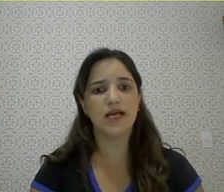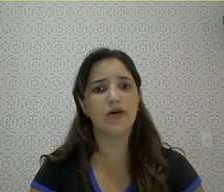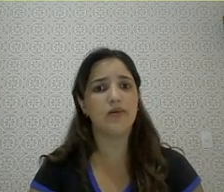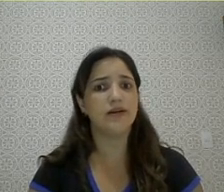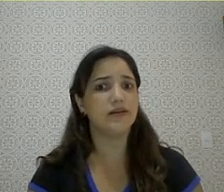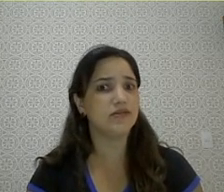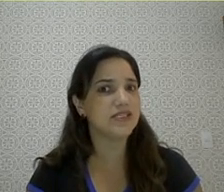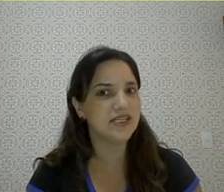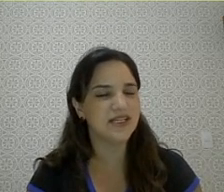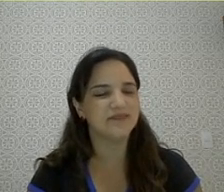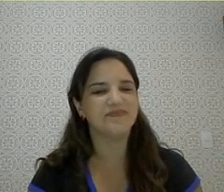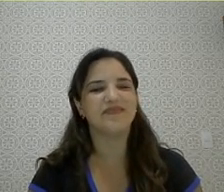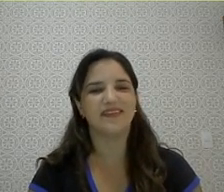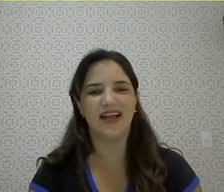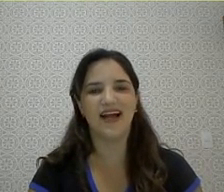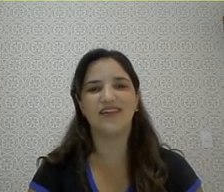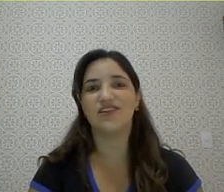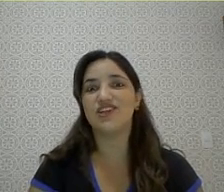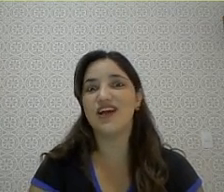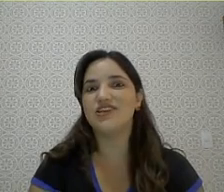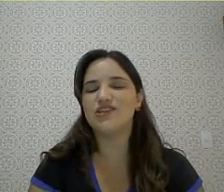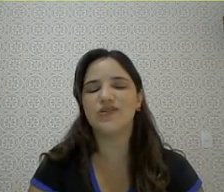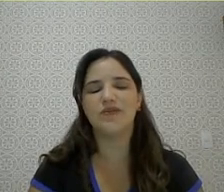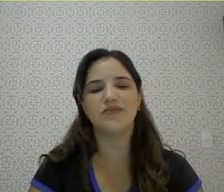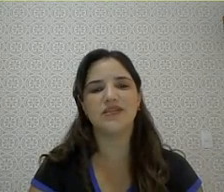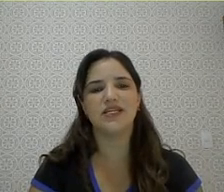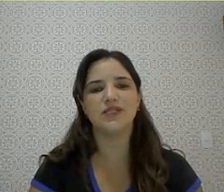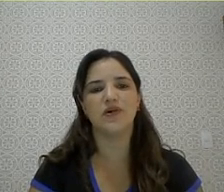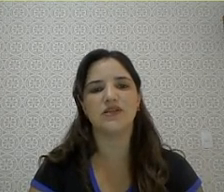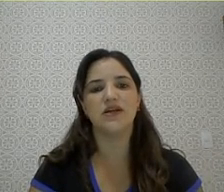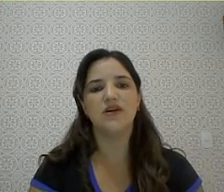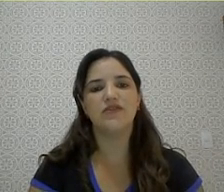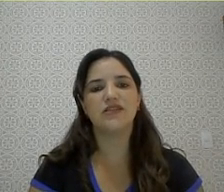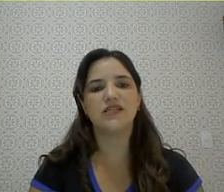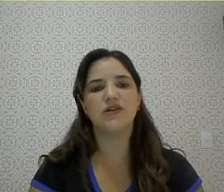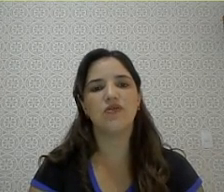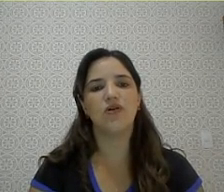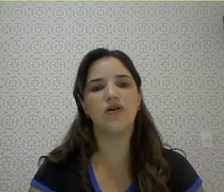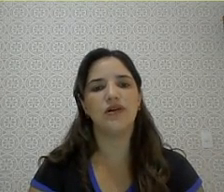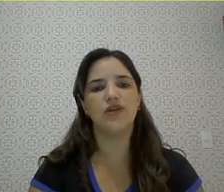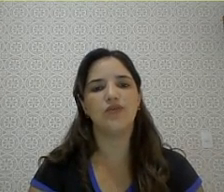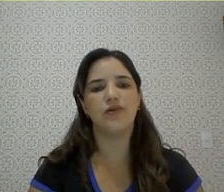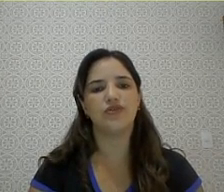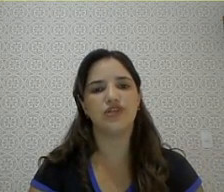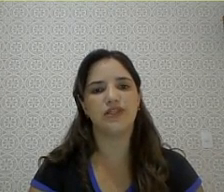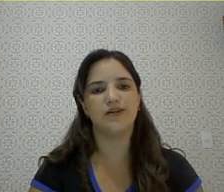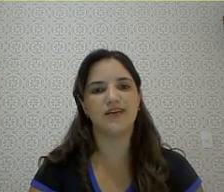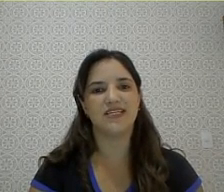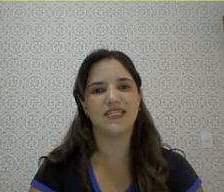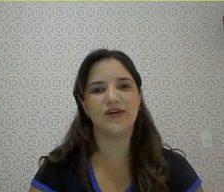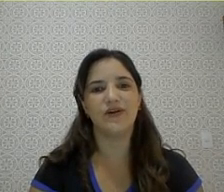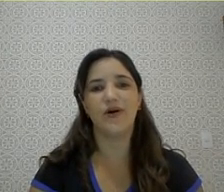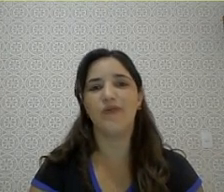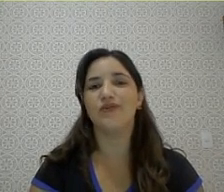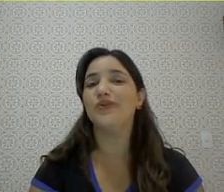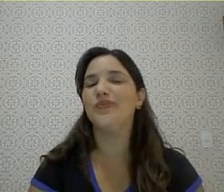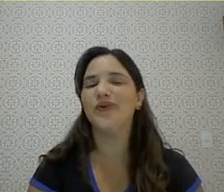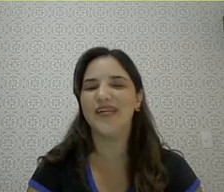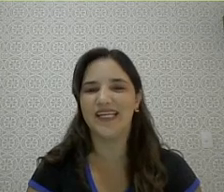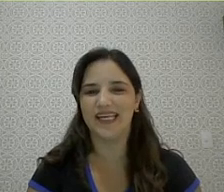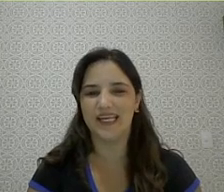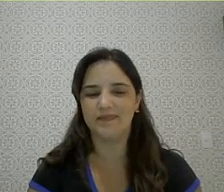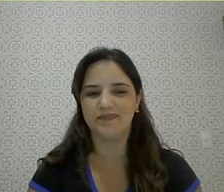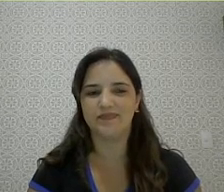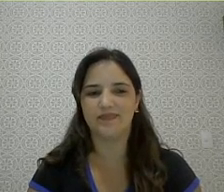como consegue comer tanto assim? Tá? Então, nós já descobrimos a resposta. Vocês vão colorir o ponto de interrogação, que é o ponto